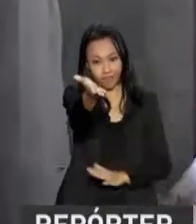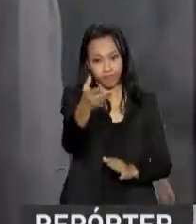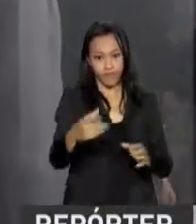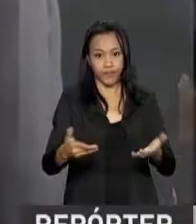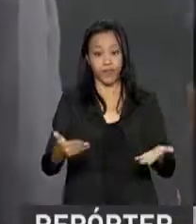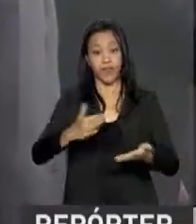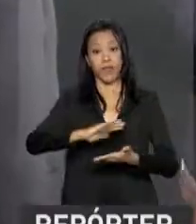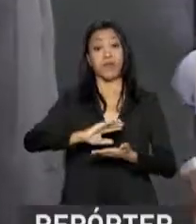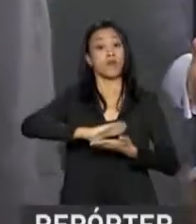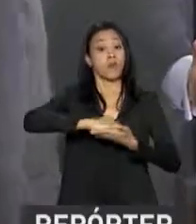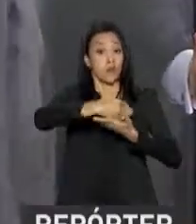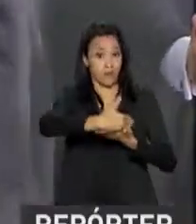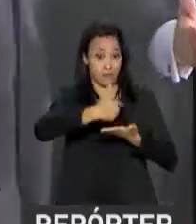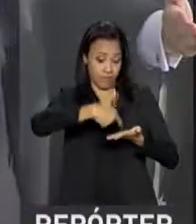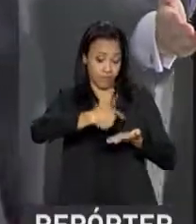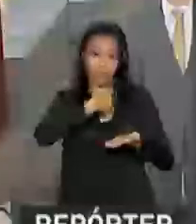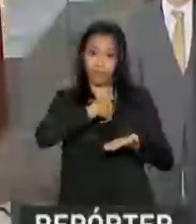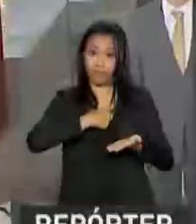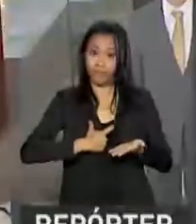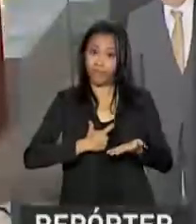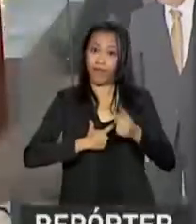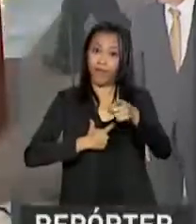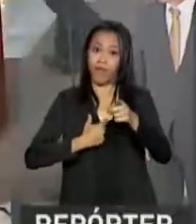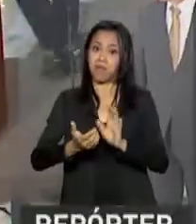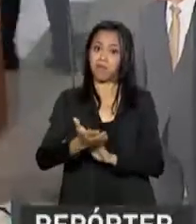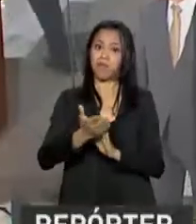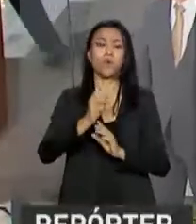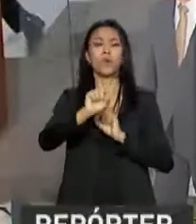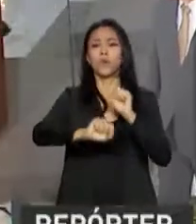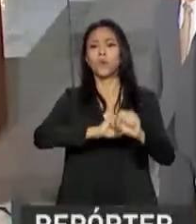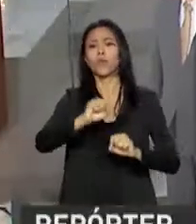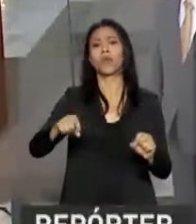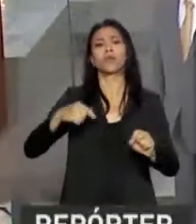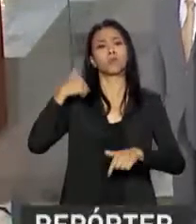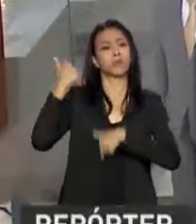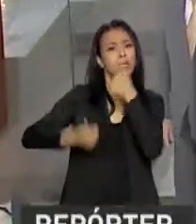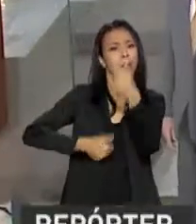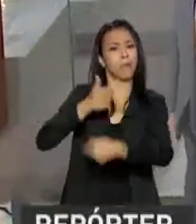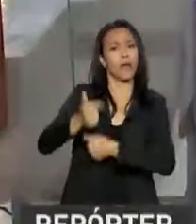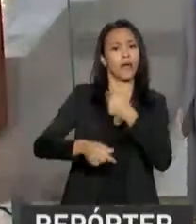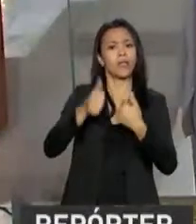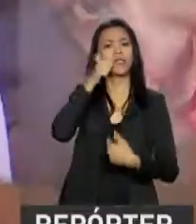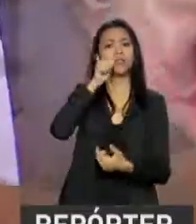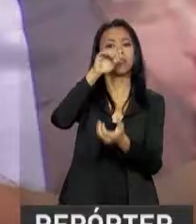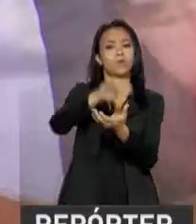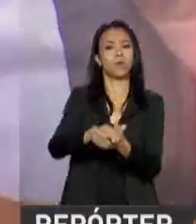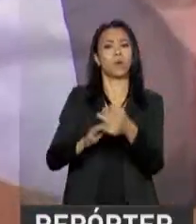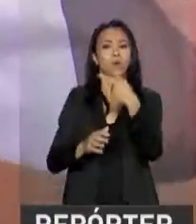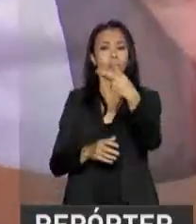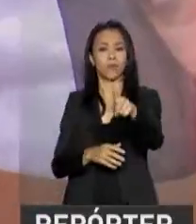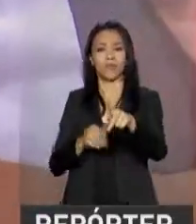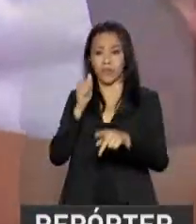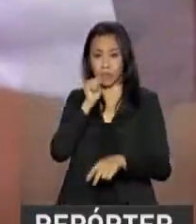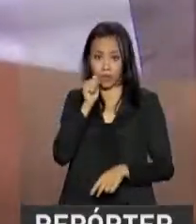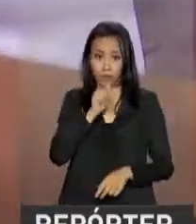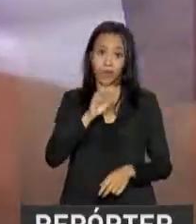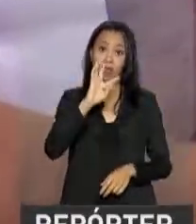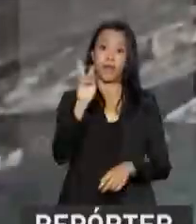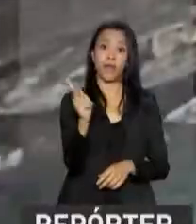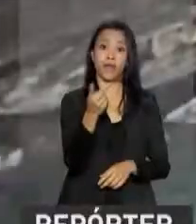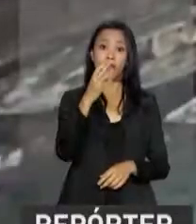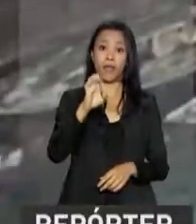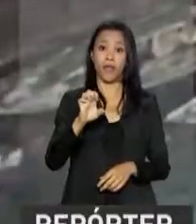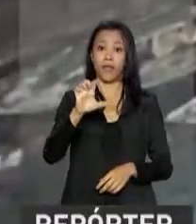a ordem nacional do mérito uma forma de destacar a ação heróica de sua esposa é lei de abreu silva batista